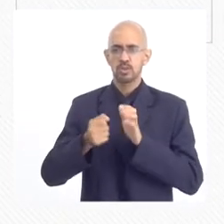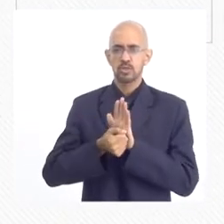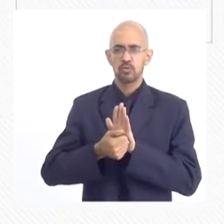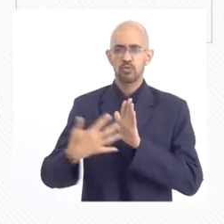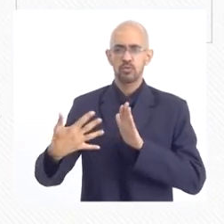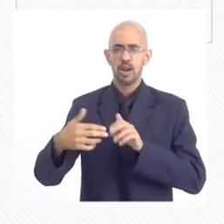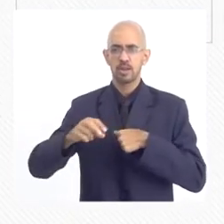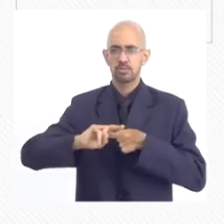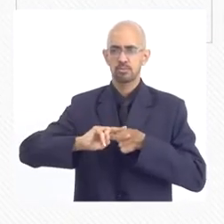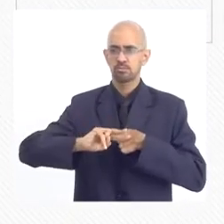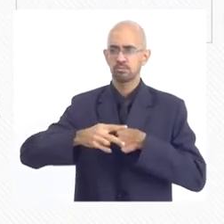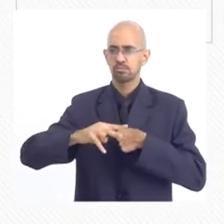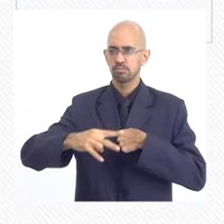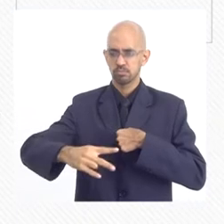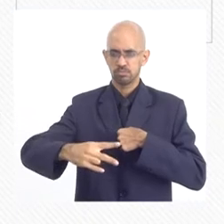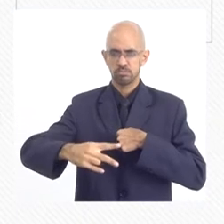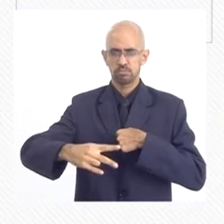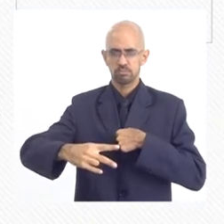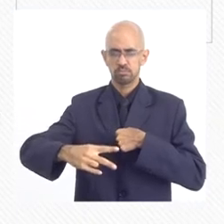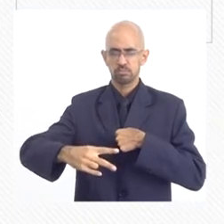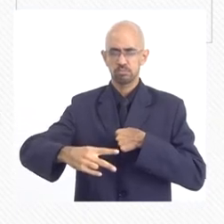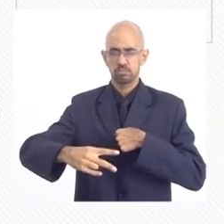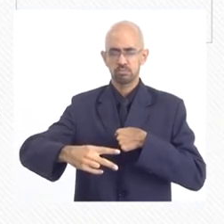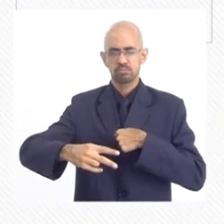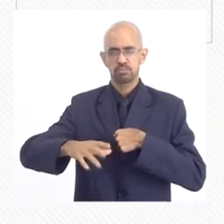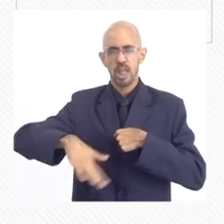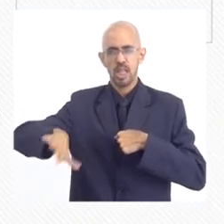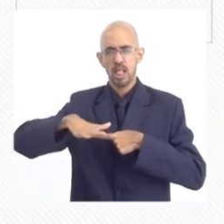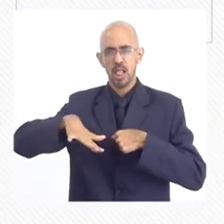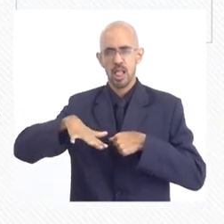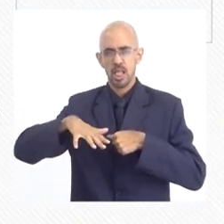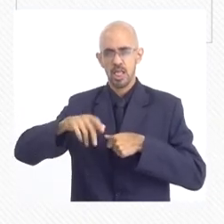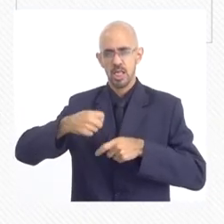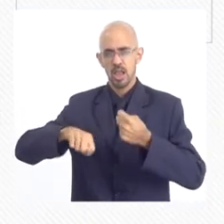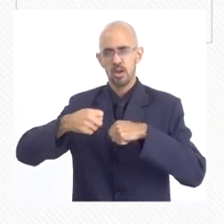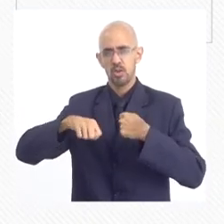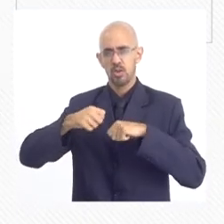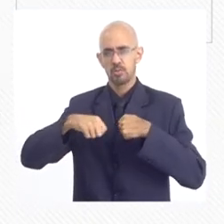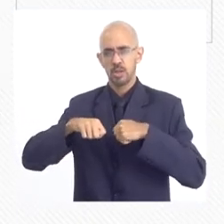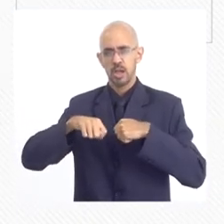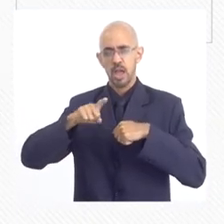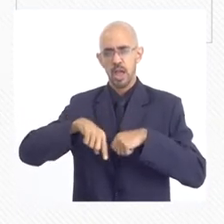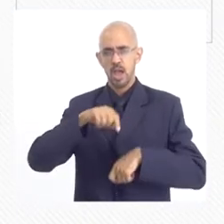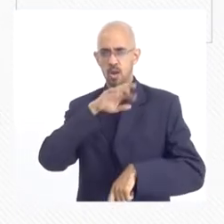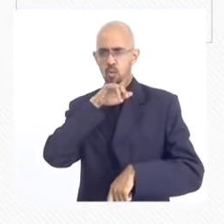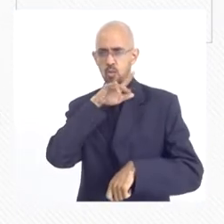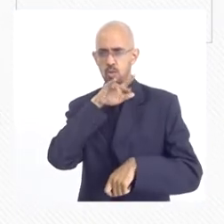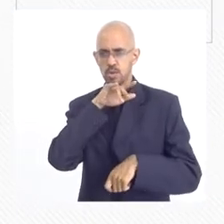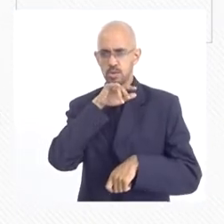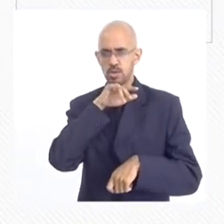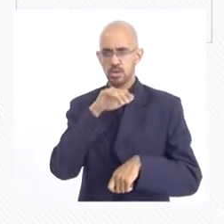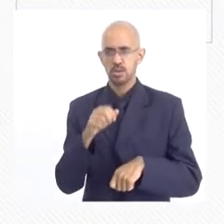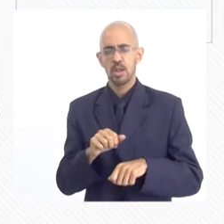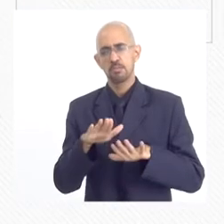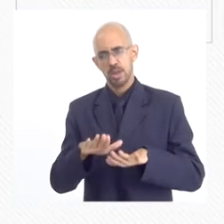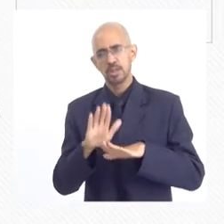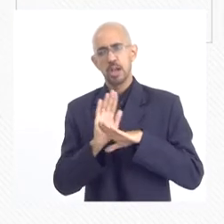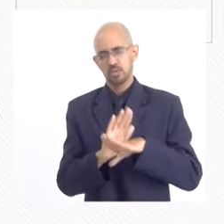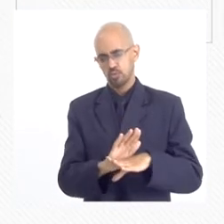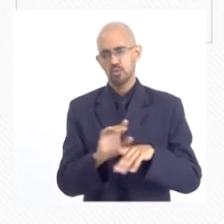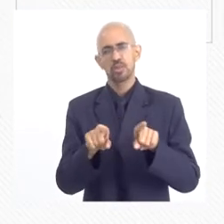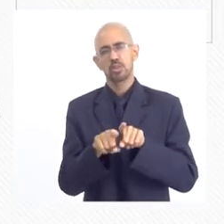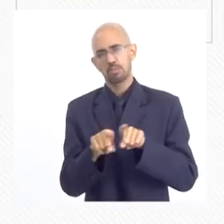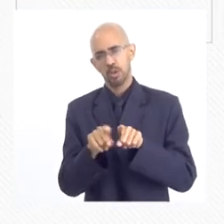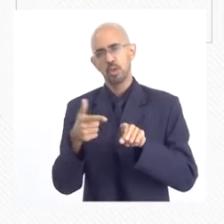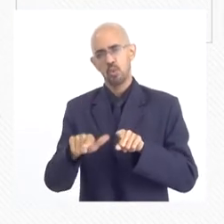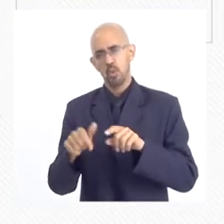fatores macroeconômicos, estamos tendo uma inflação que é ruim, por outro lado, ajuda em alguns aspectos do ponto de